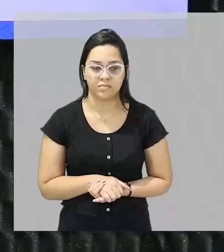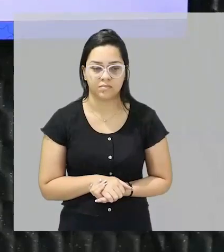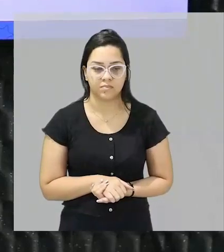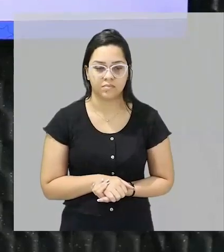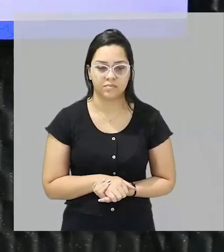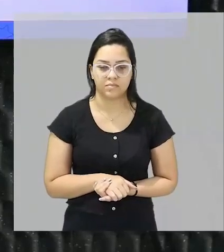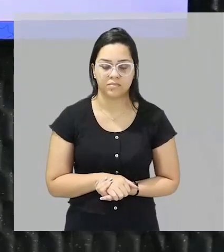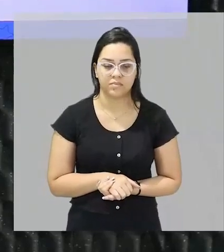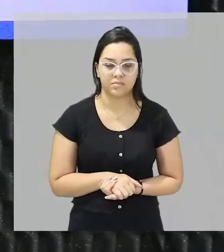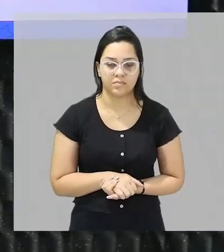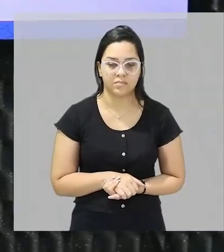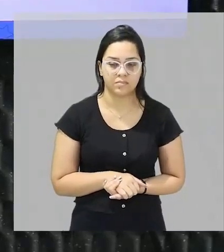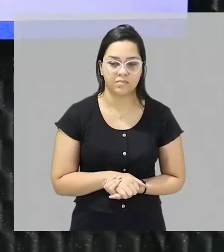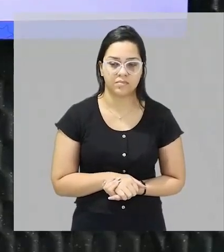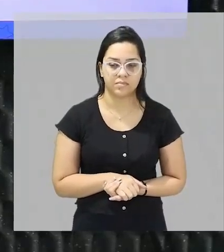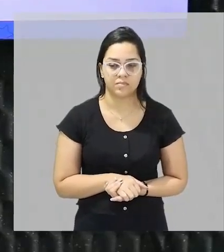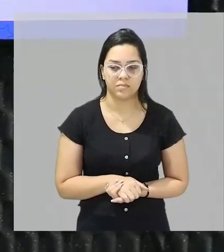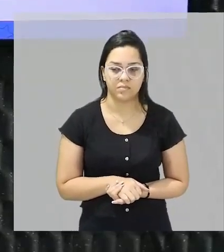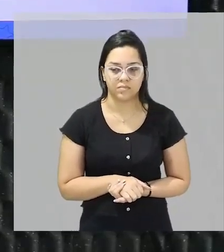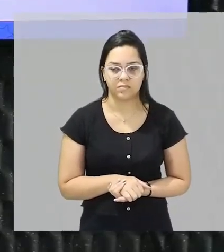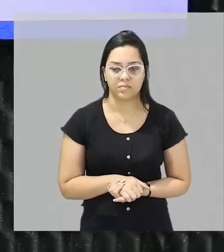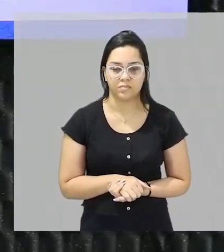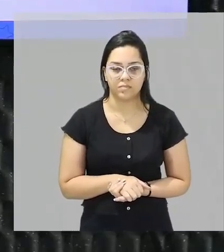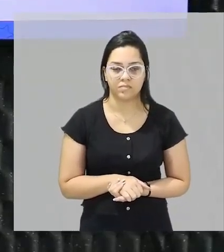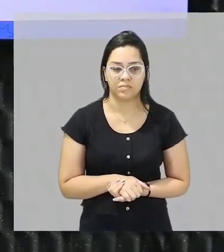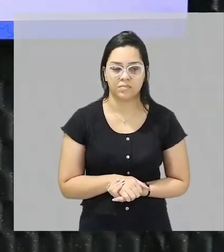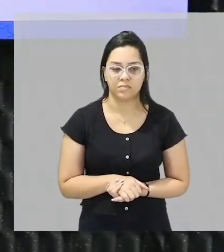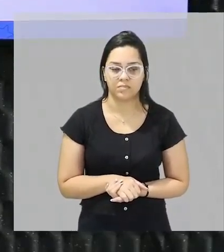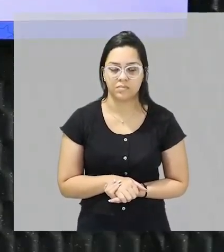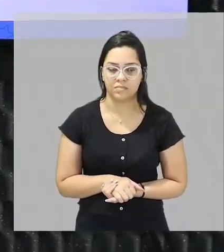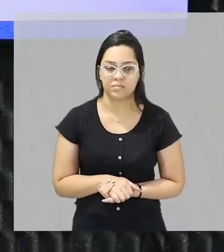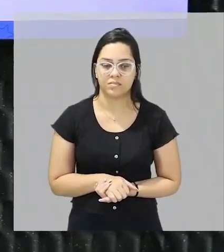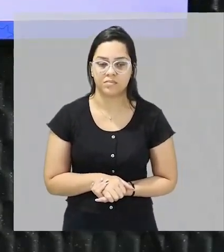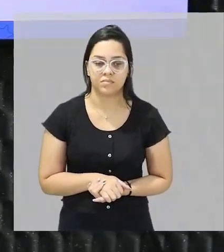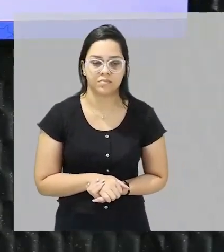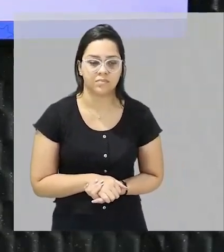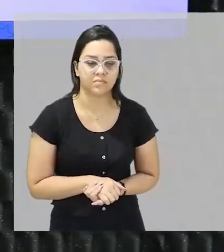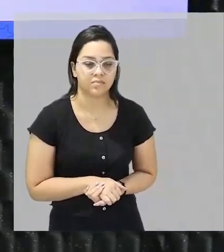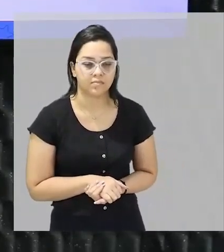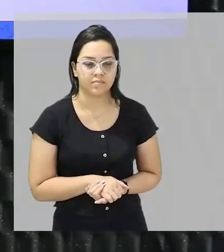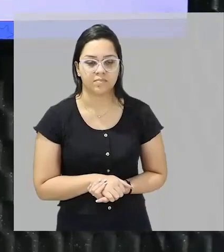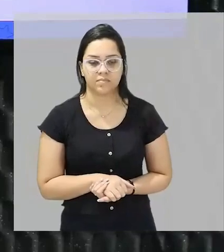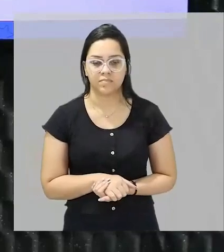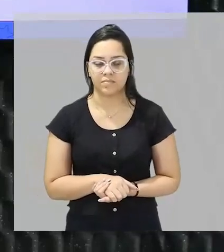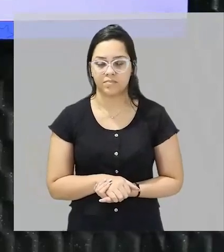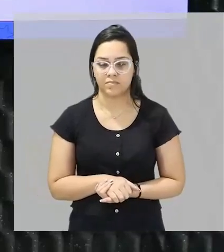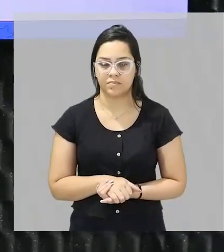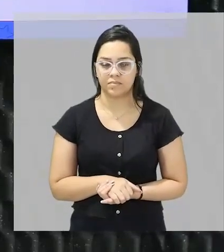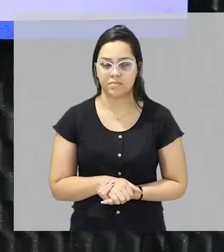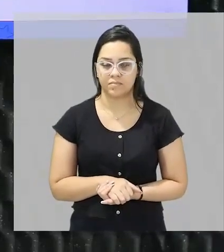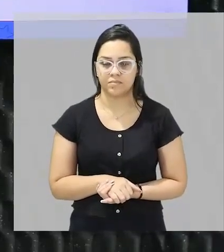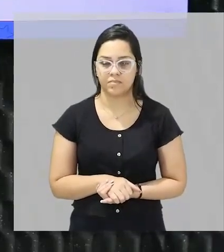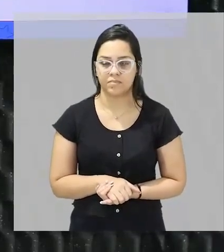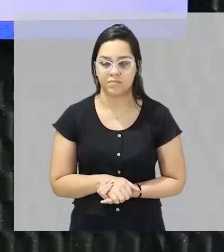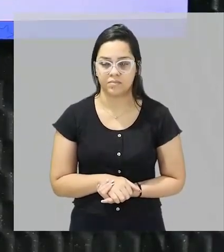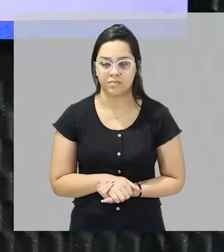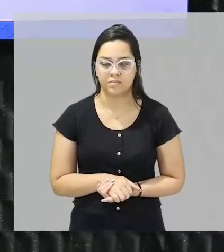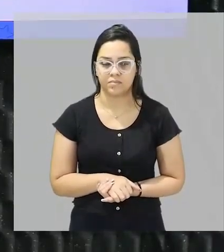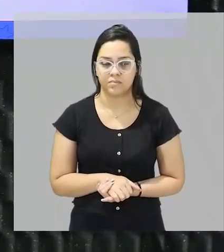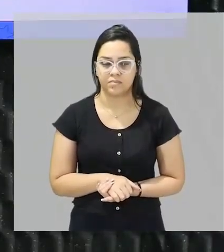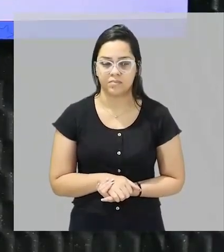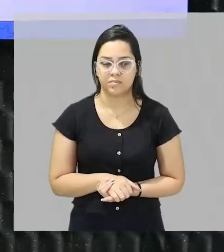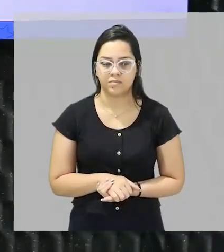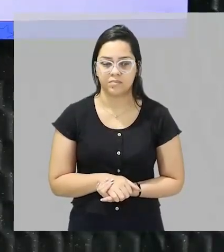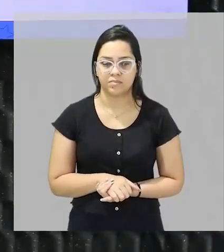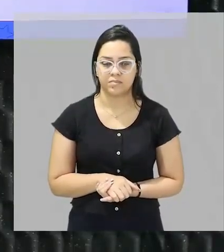para cidadãos que não tenham como pagar a retirada de um registro civil. Essa ação será realizada com o intuito